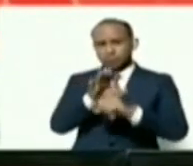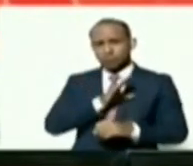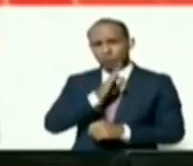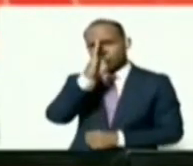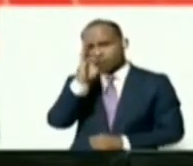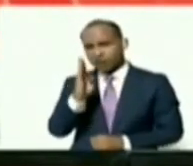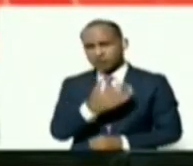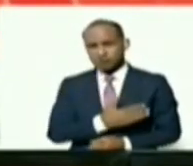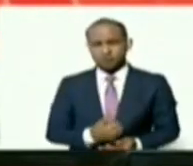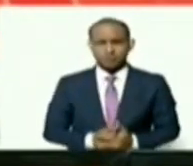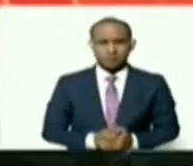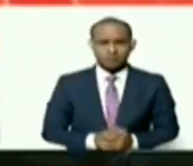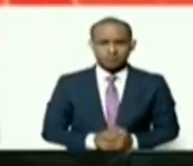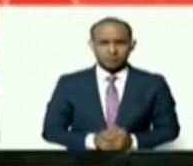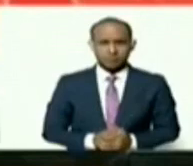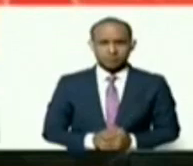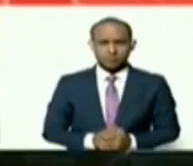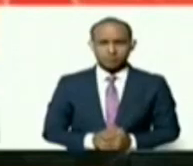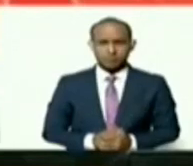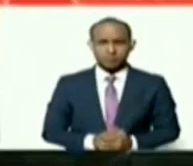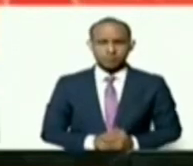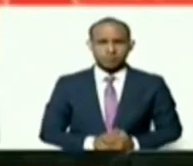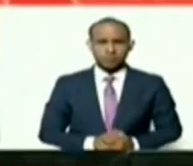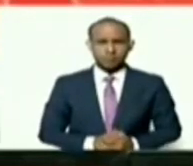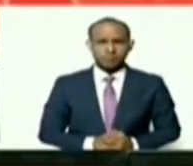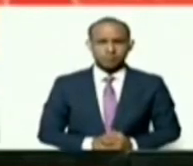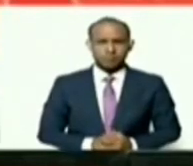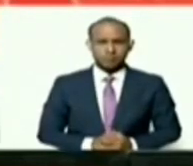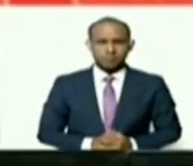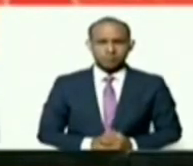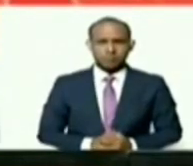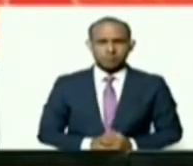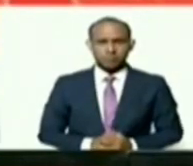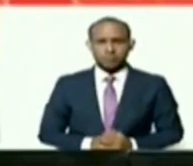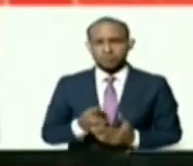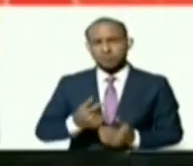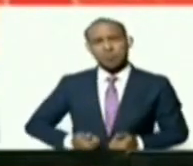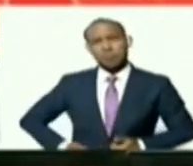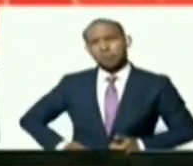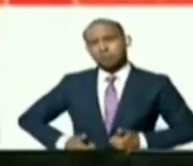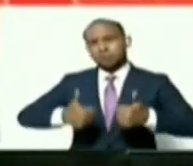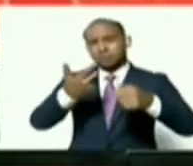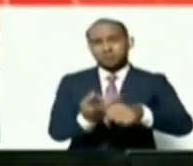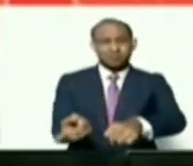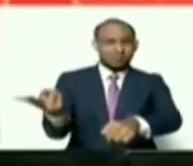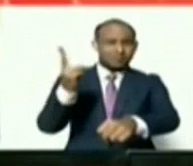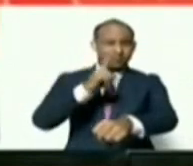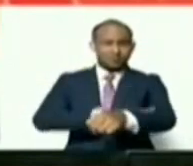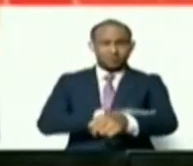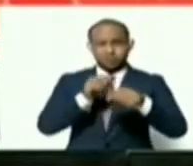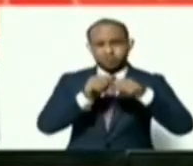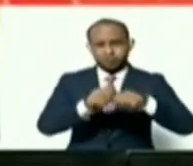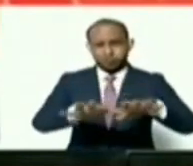variante brasileira do coronavírus morreram na Venezuela 2 dias após a confirmação da chegada da Mutação ao país